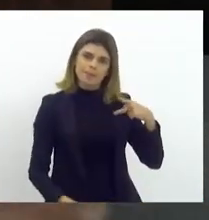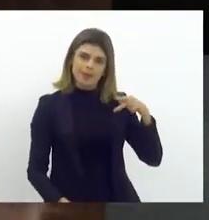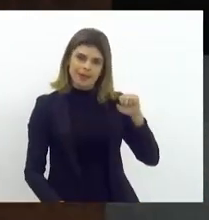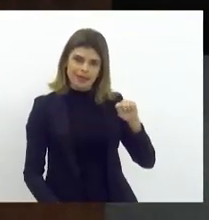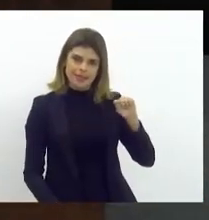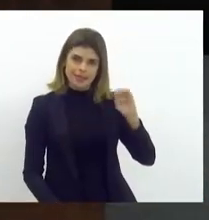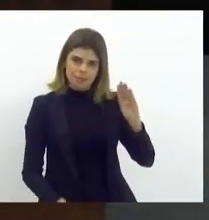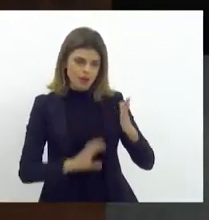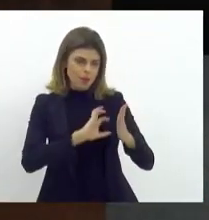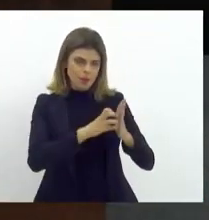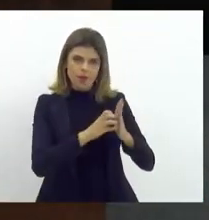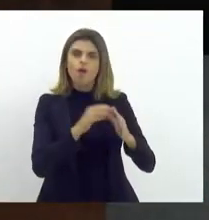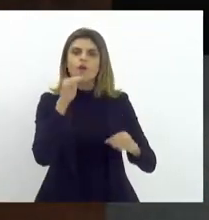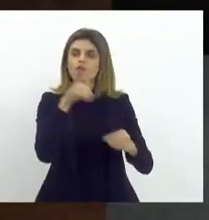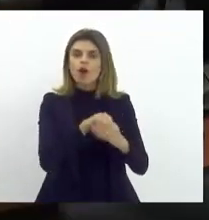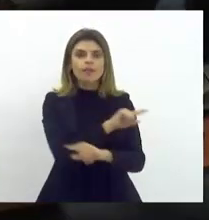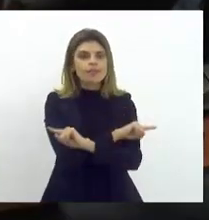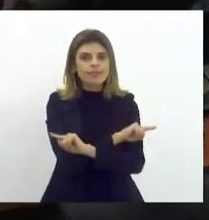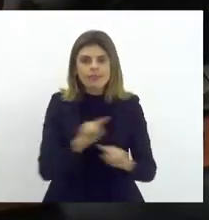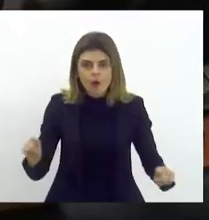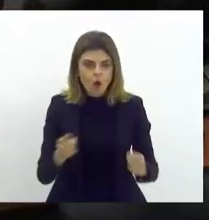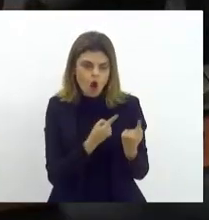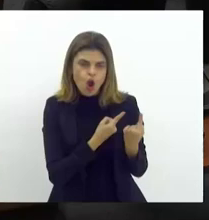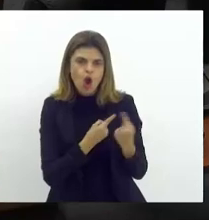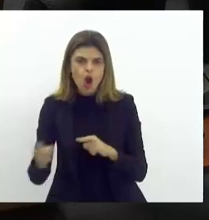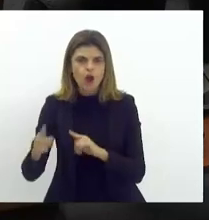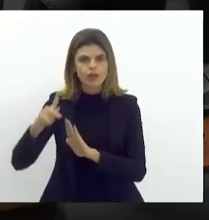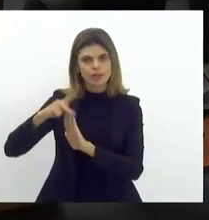não vota contra o projeto